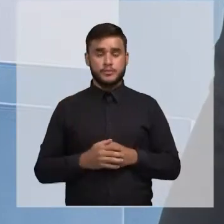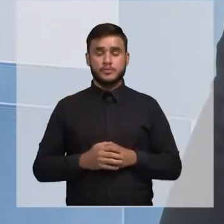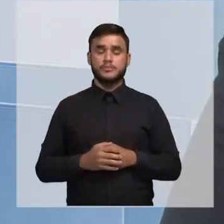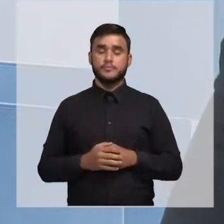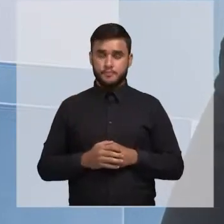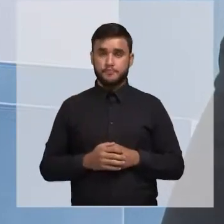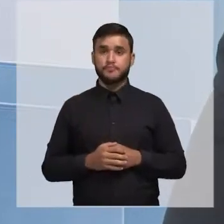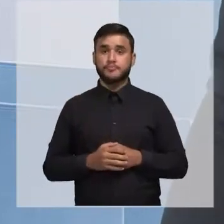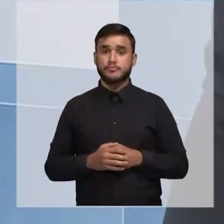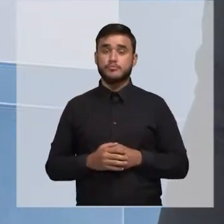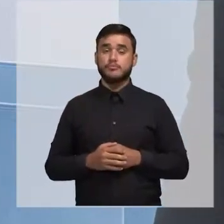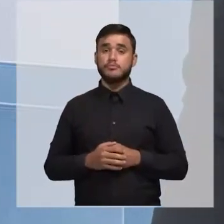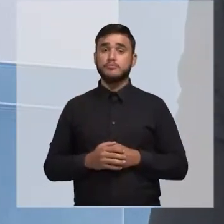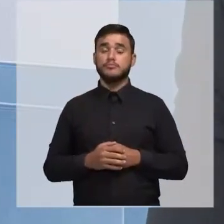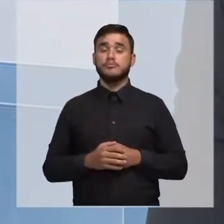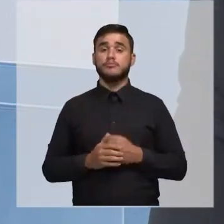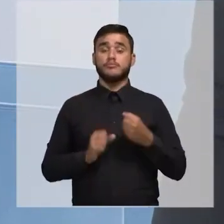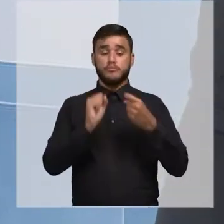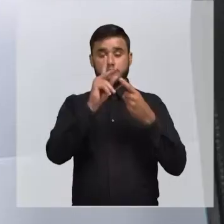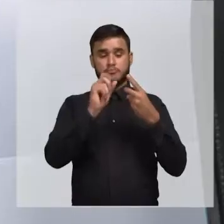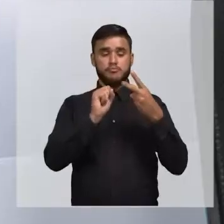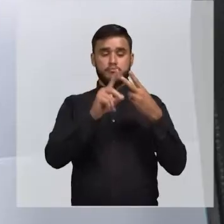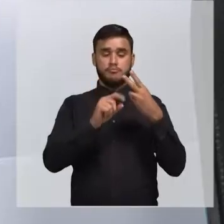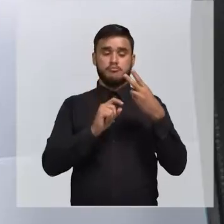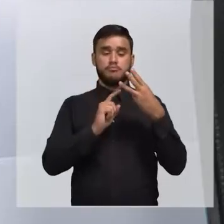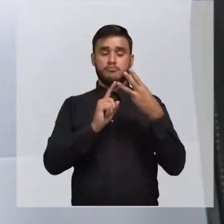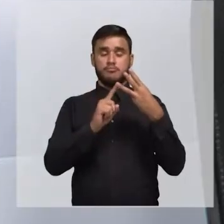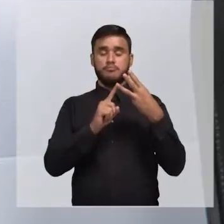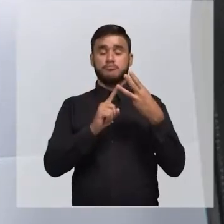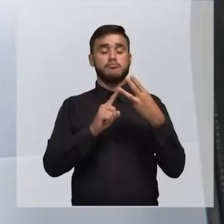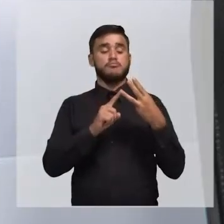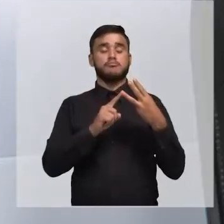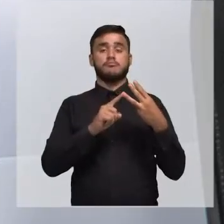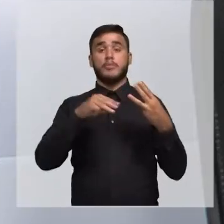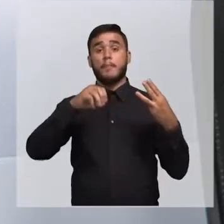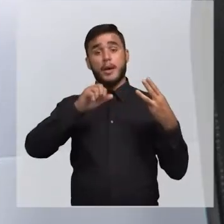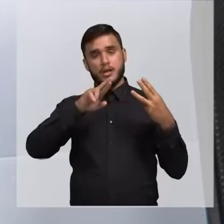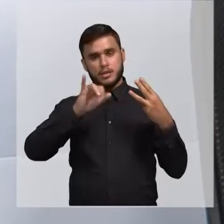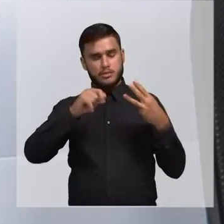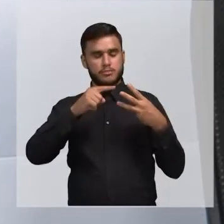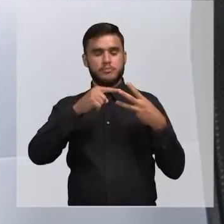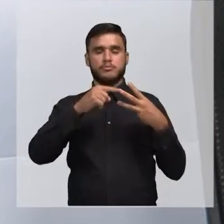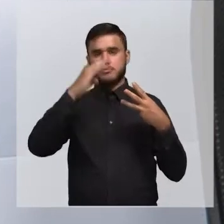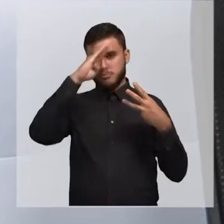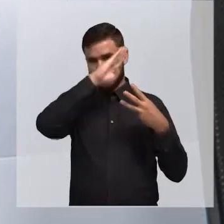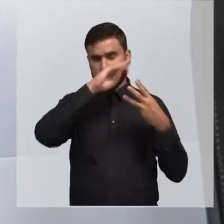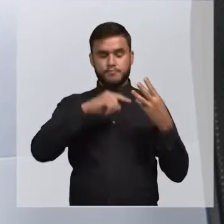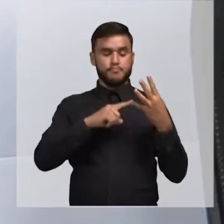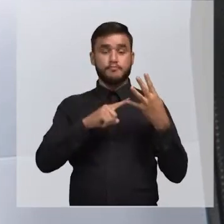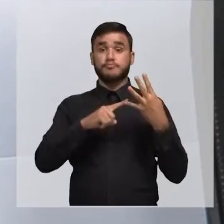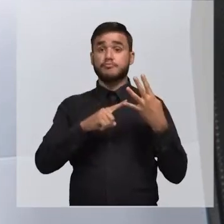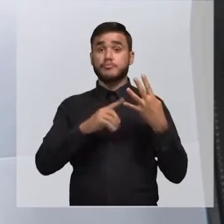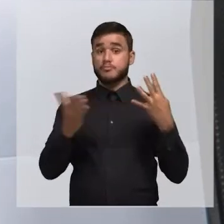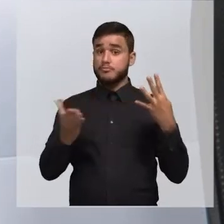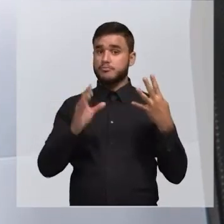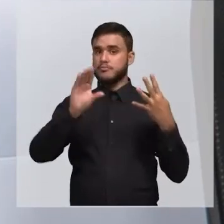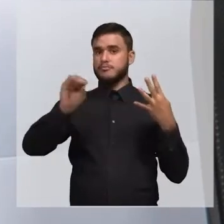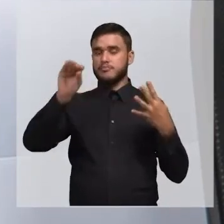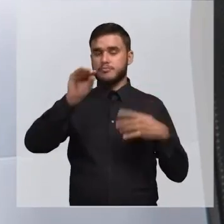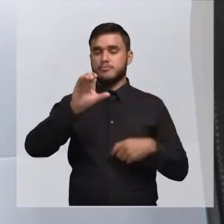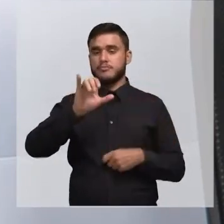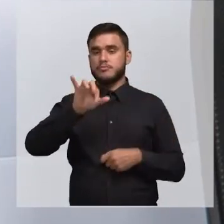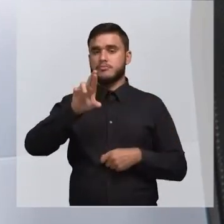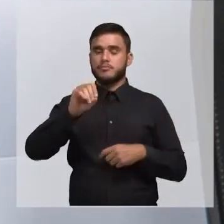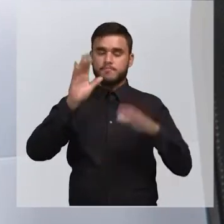Ciro Gomes. O Ciro Gomes, Carlos Frederico, nessas próximas horas, literalmente, ele vai